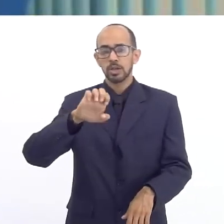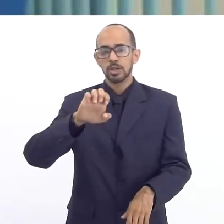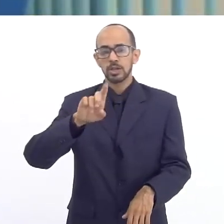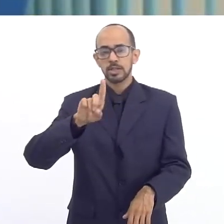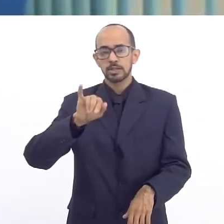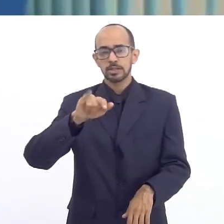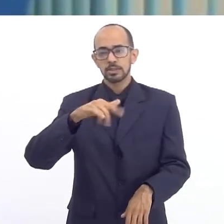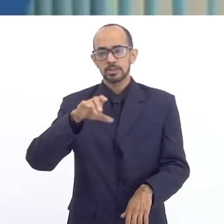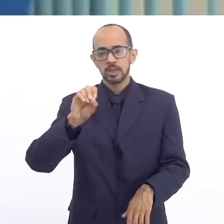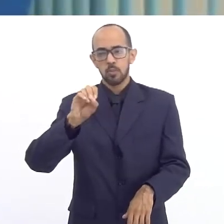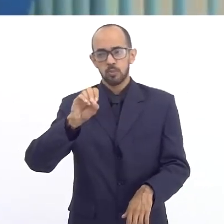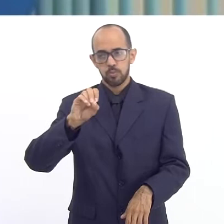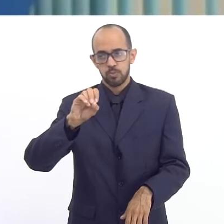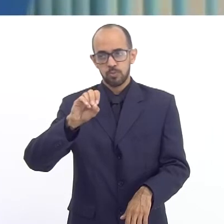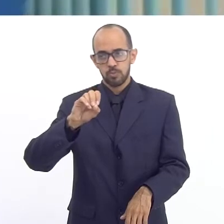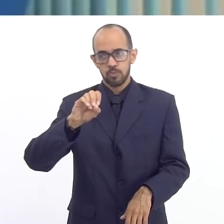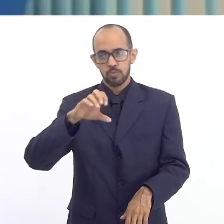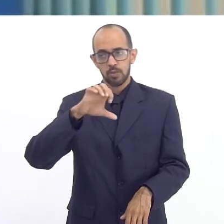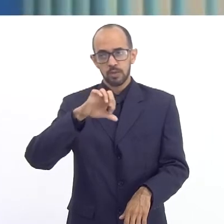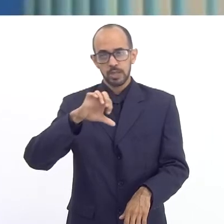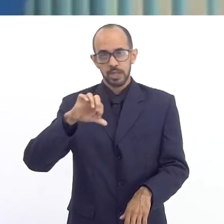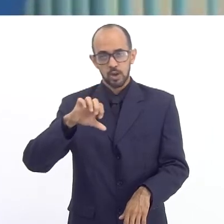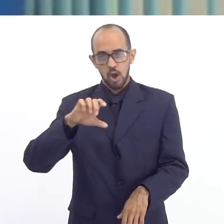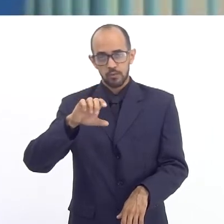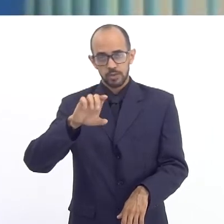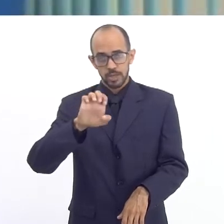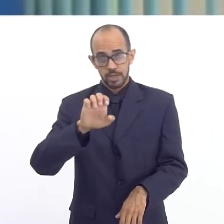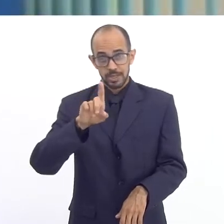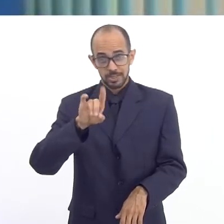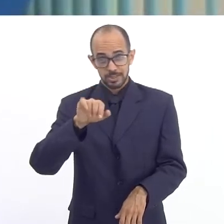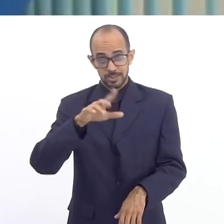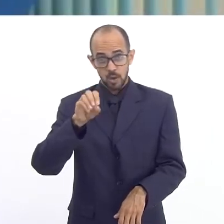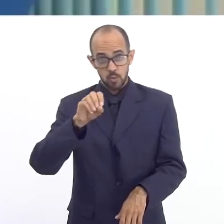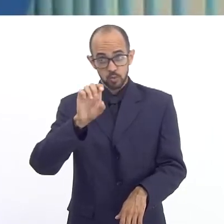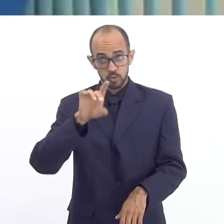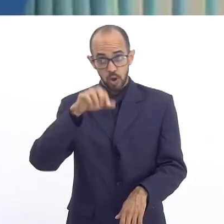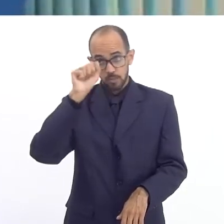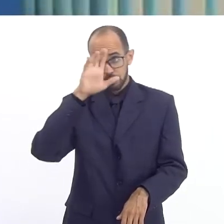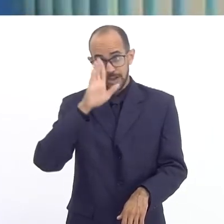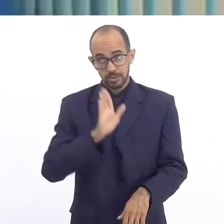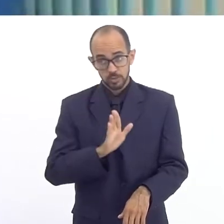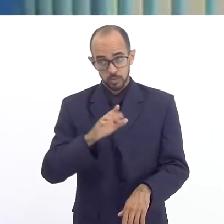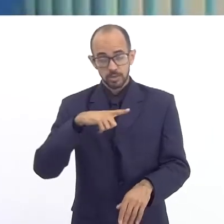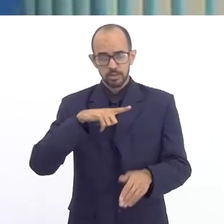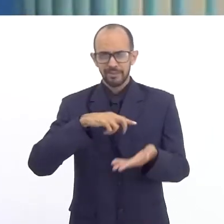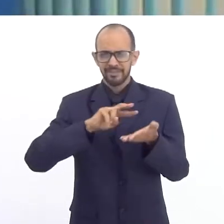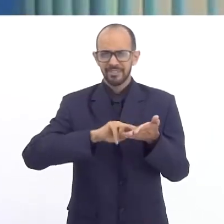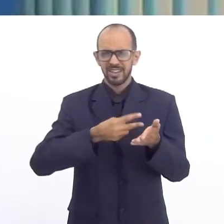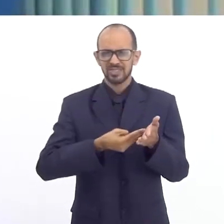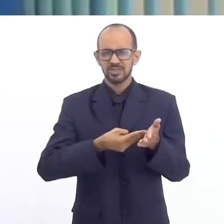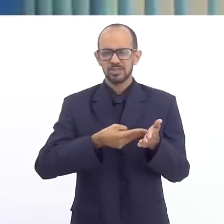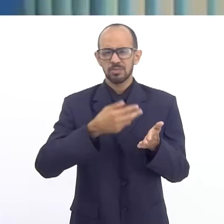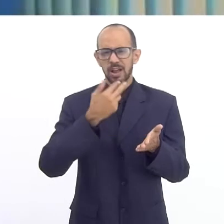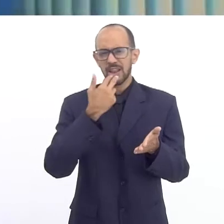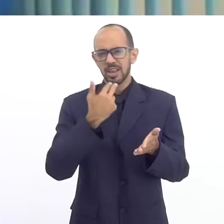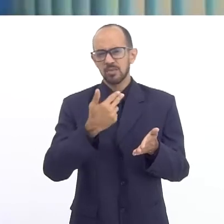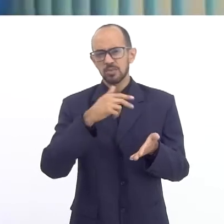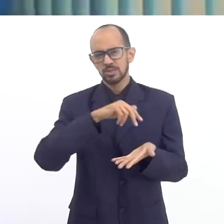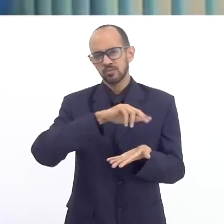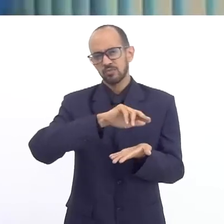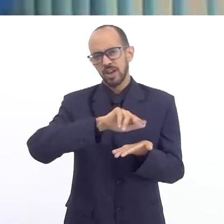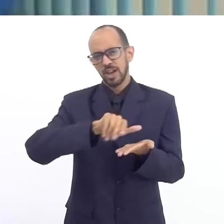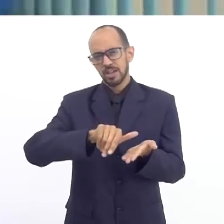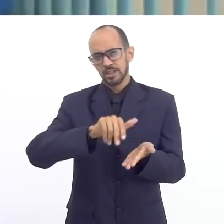99ª edição. Parabéns. 99 edições no Brasil, fora que ele está traduzido para